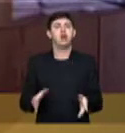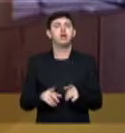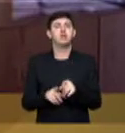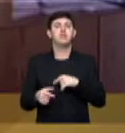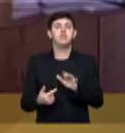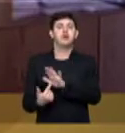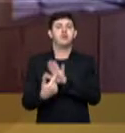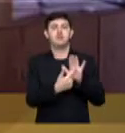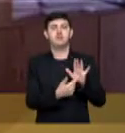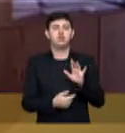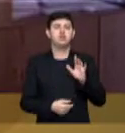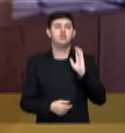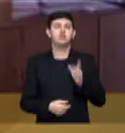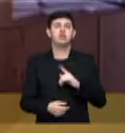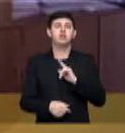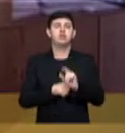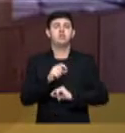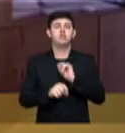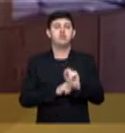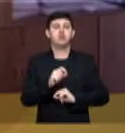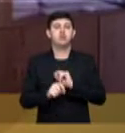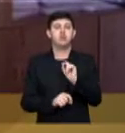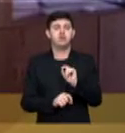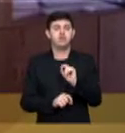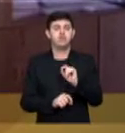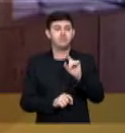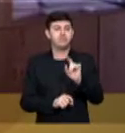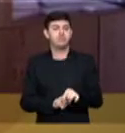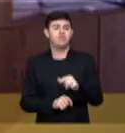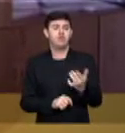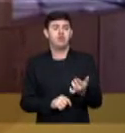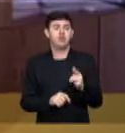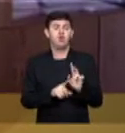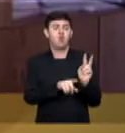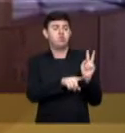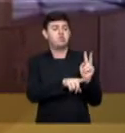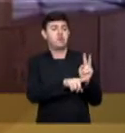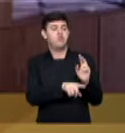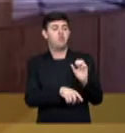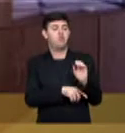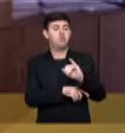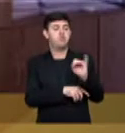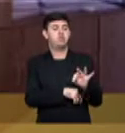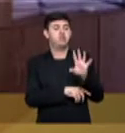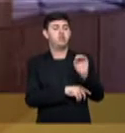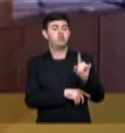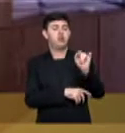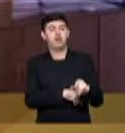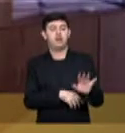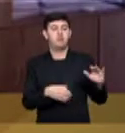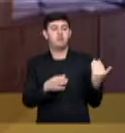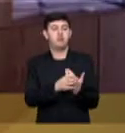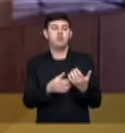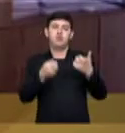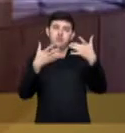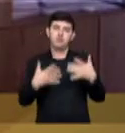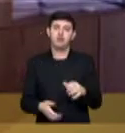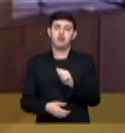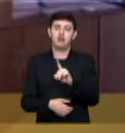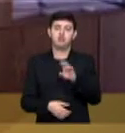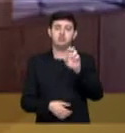tema, quando a alteração legislativa conserva precisamente o objeto questionado na ação direta. Em especial, podemos citar a